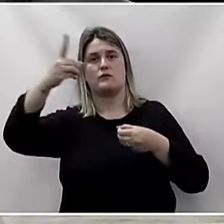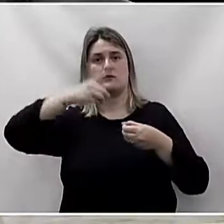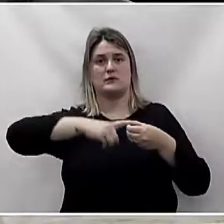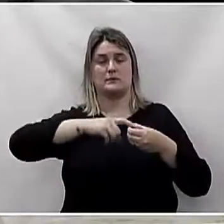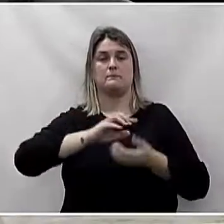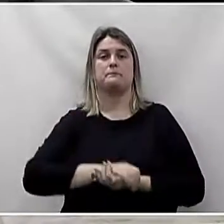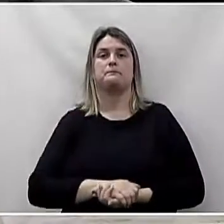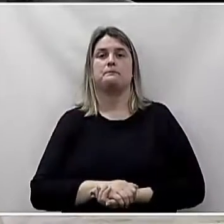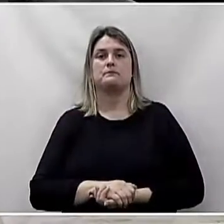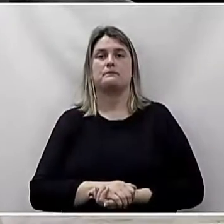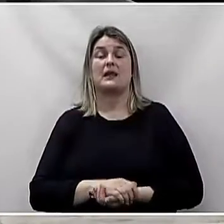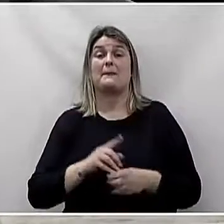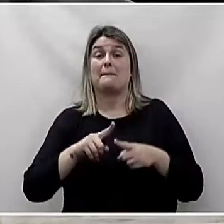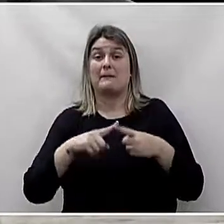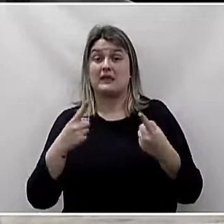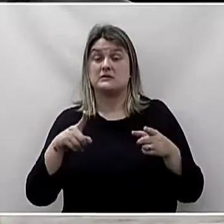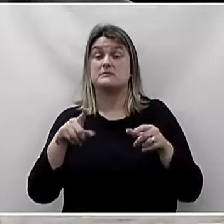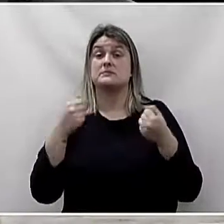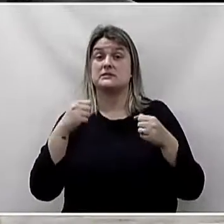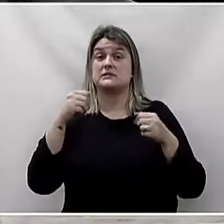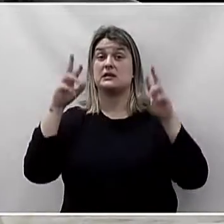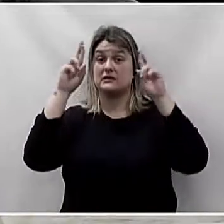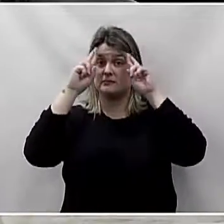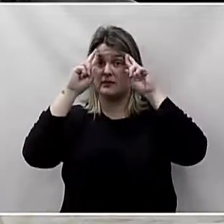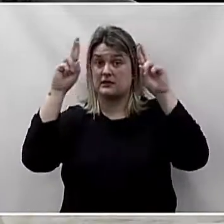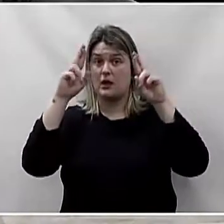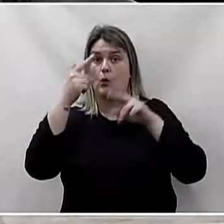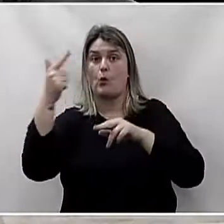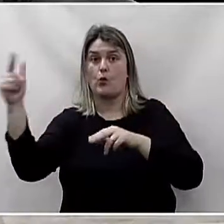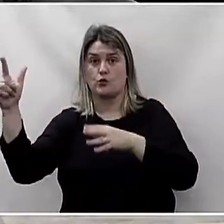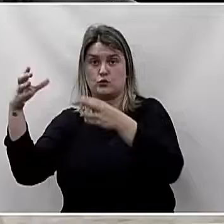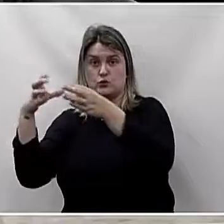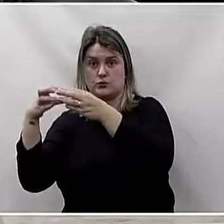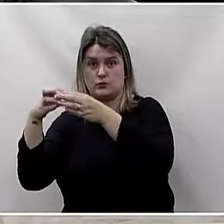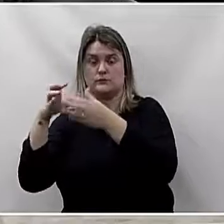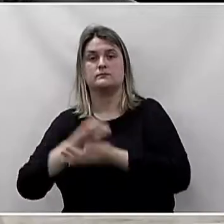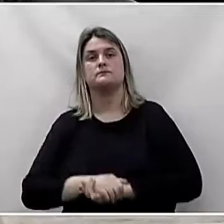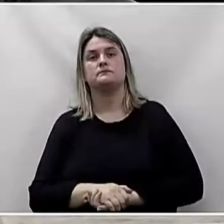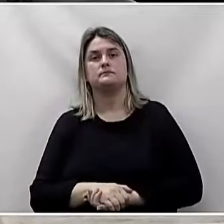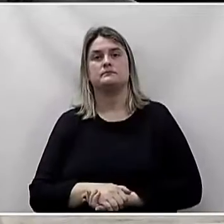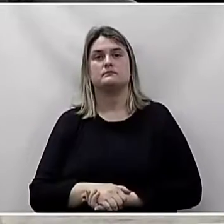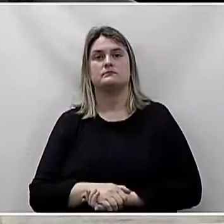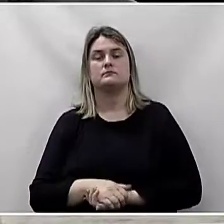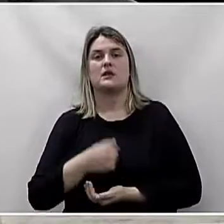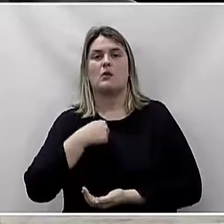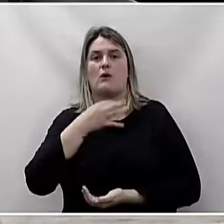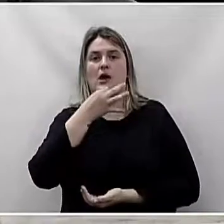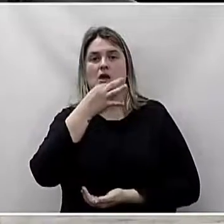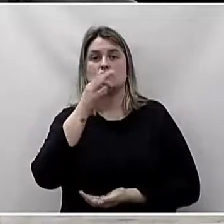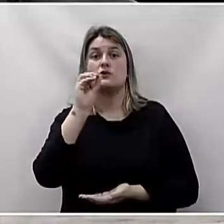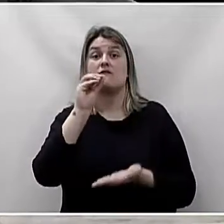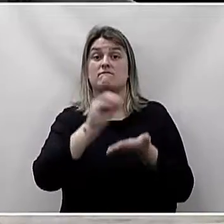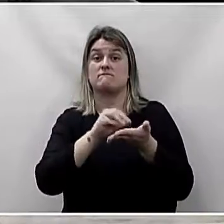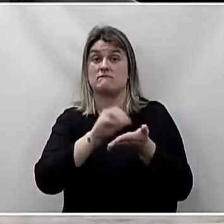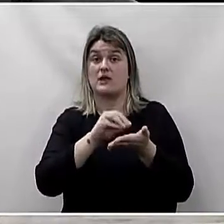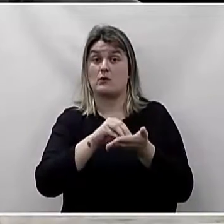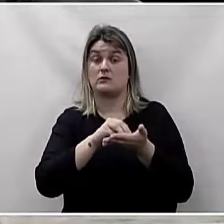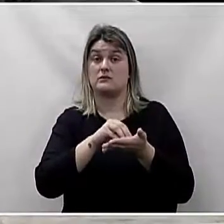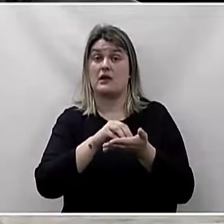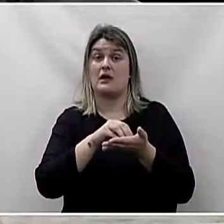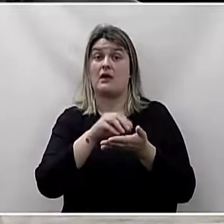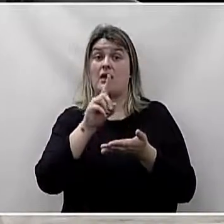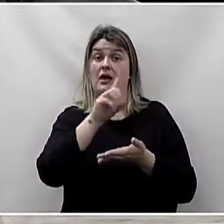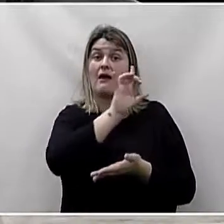Tribuna e colocou mas também devemos respeitar o outro lado Então eu acho que o que falta um pouco é